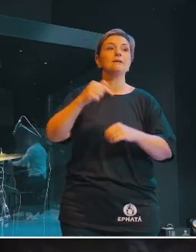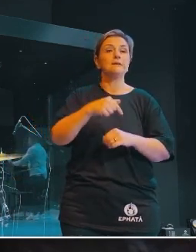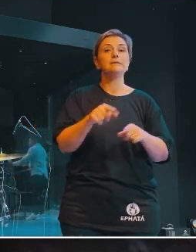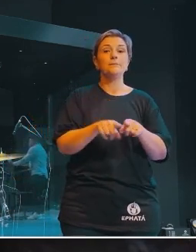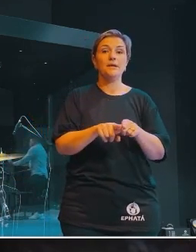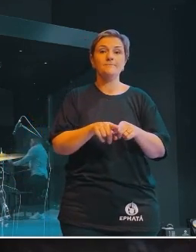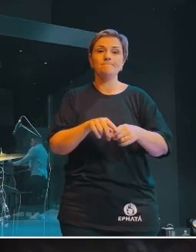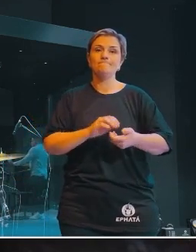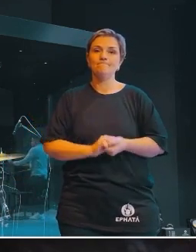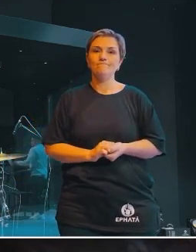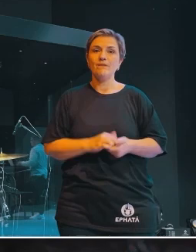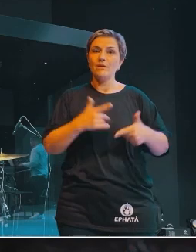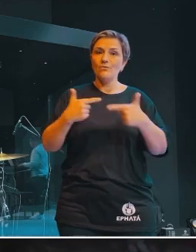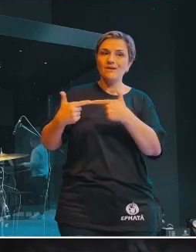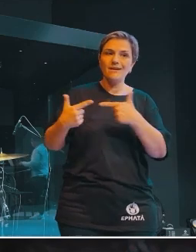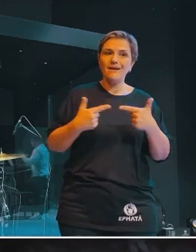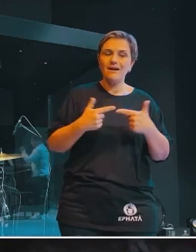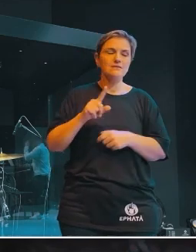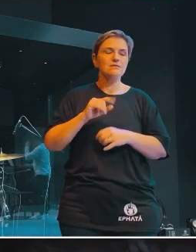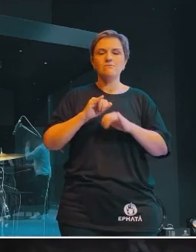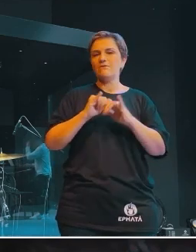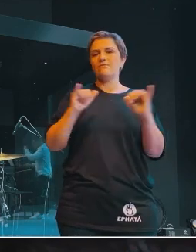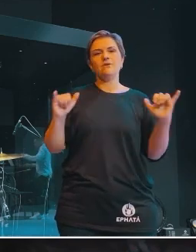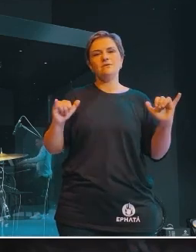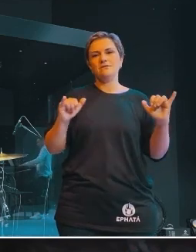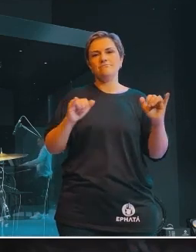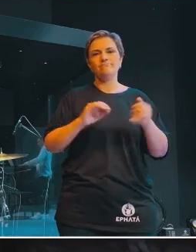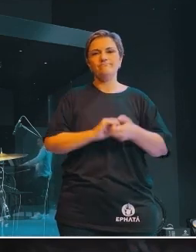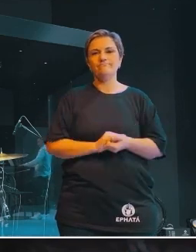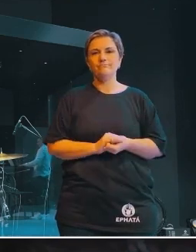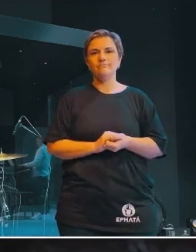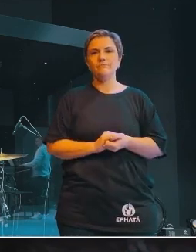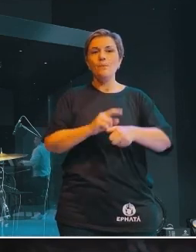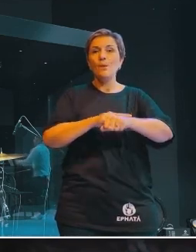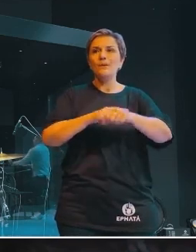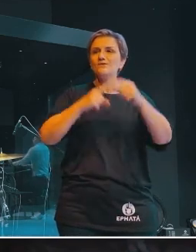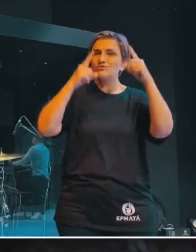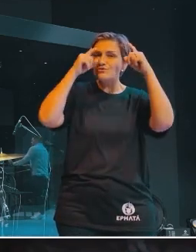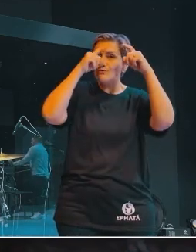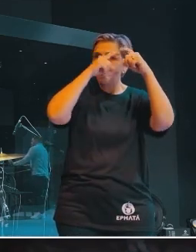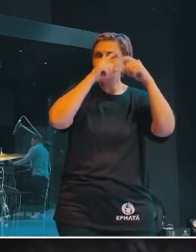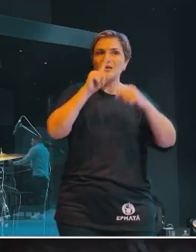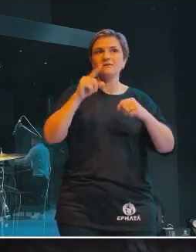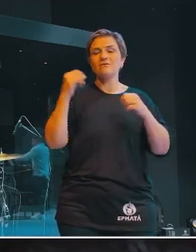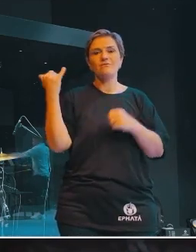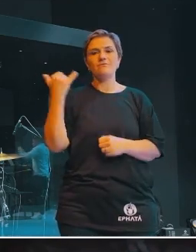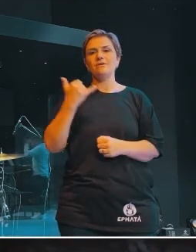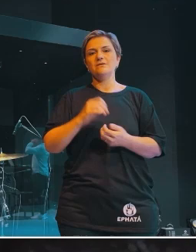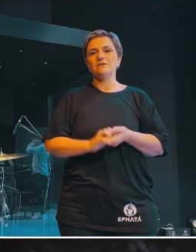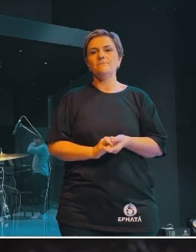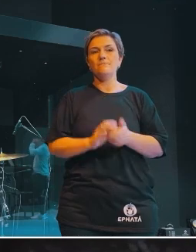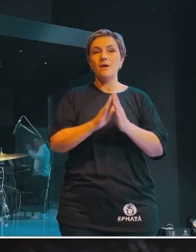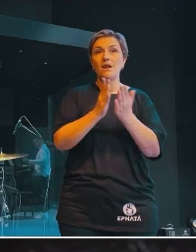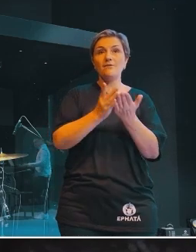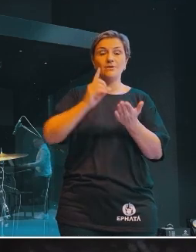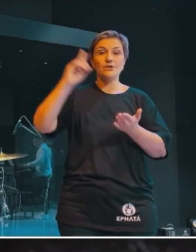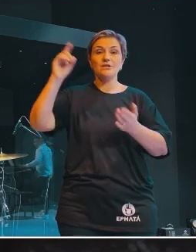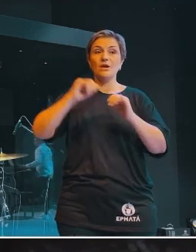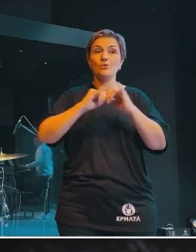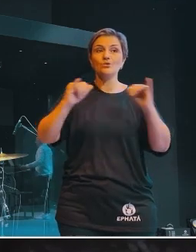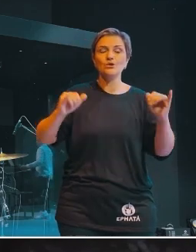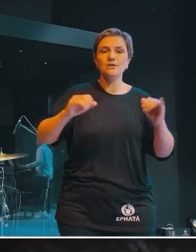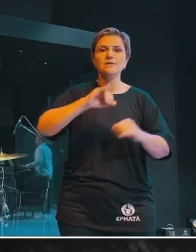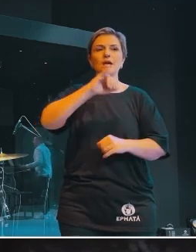Guerras não avisam. Guerras não dão aviso prévio. A Bíblia diz que Josafá recebeu uma notícia, eu